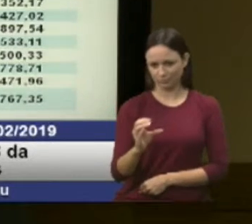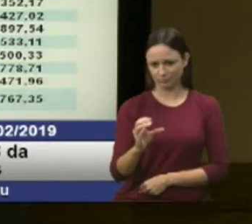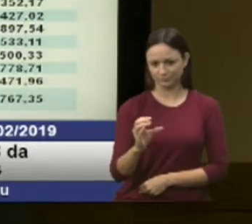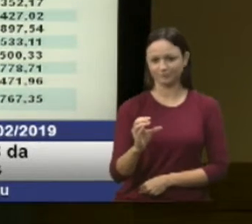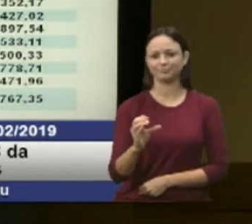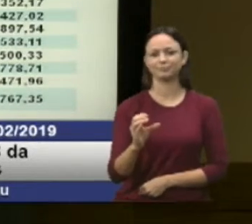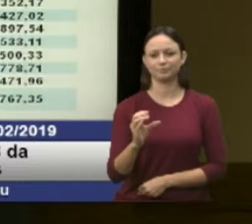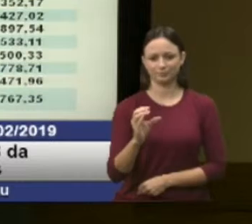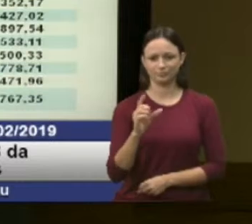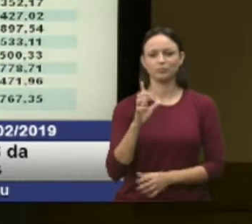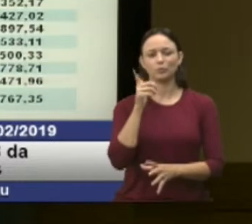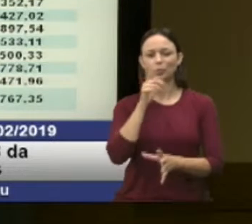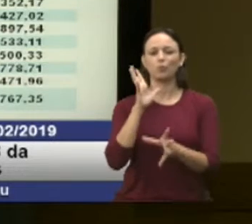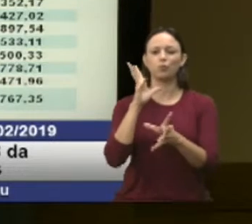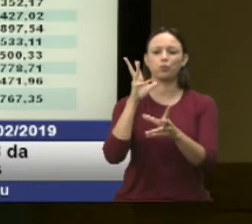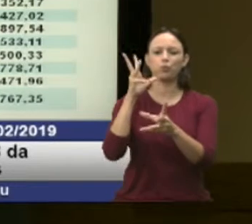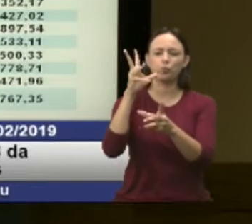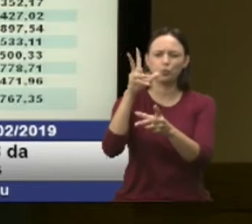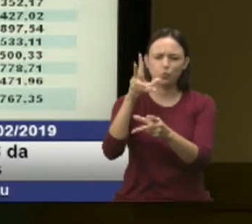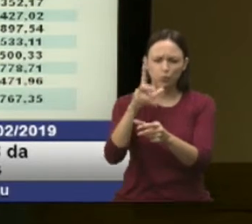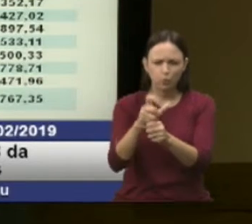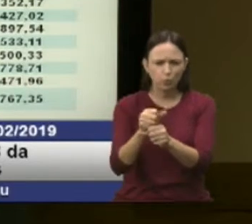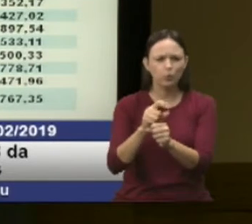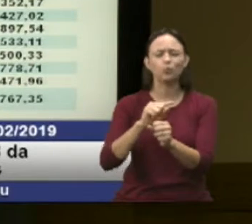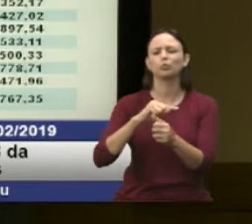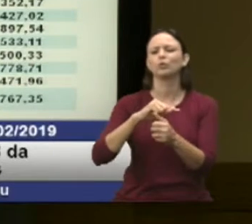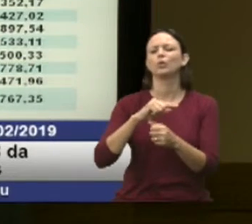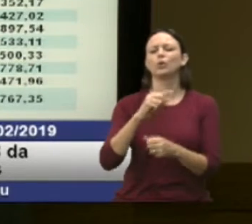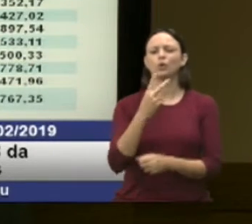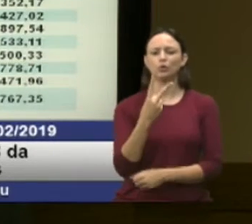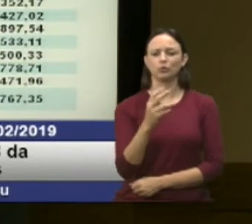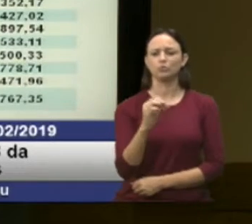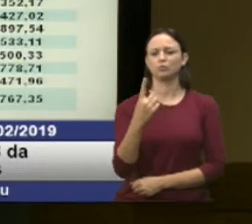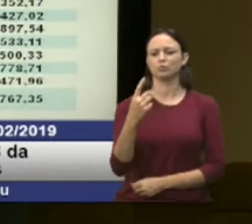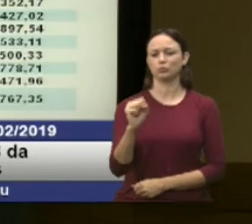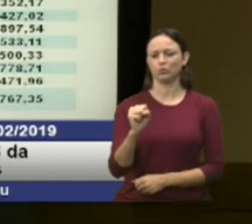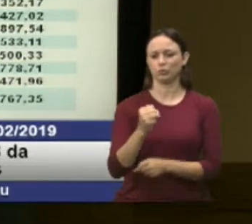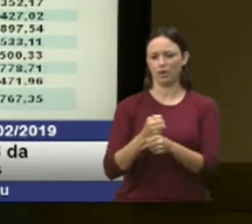centavos, a arrecadação total do ano de 2018.